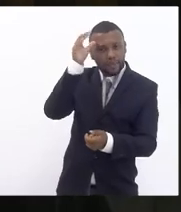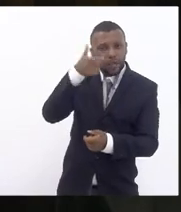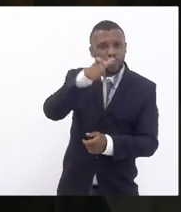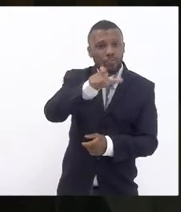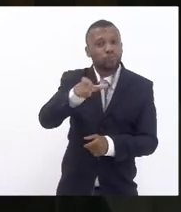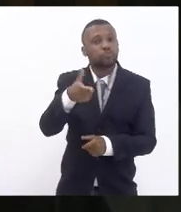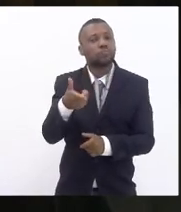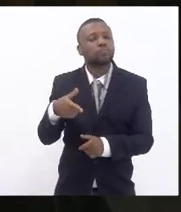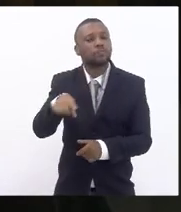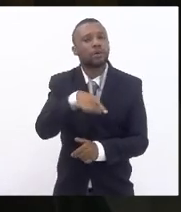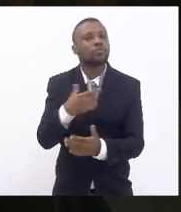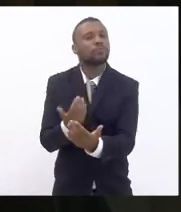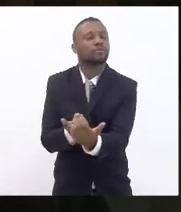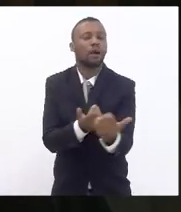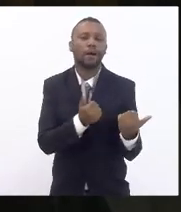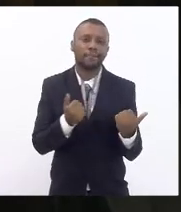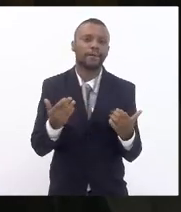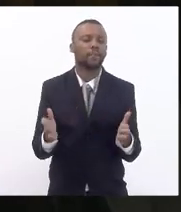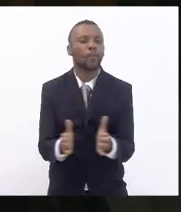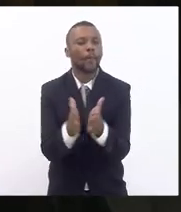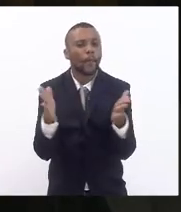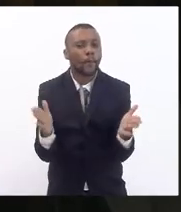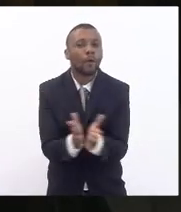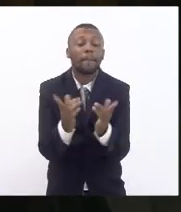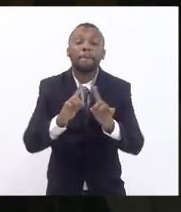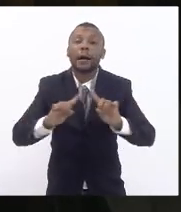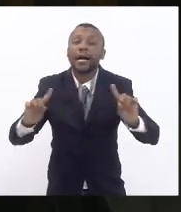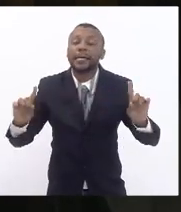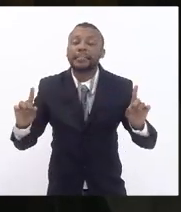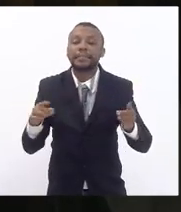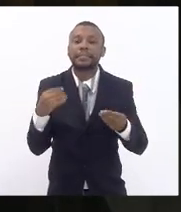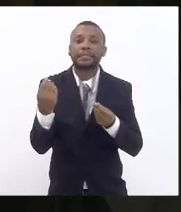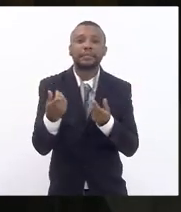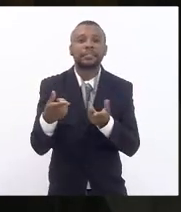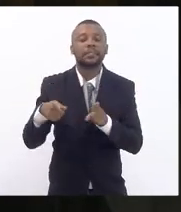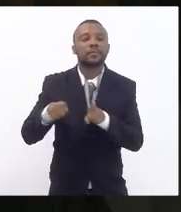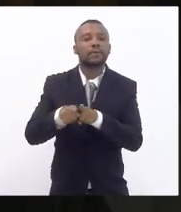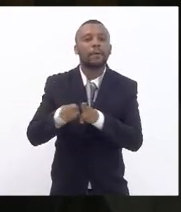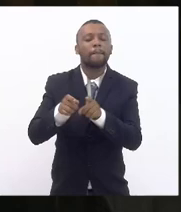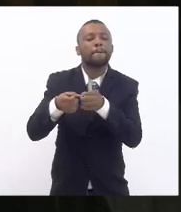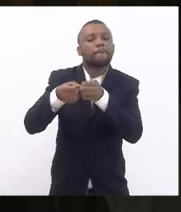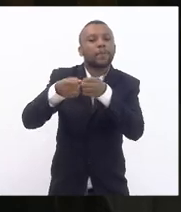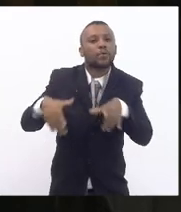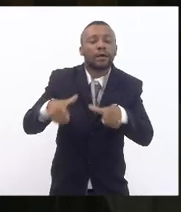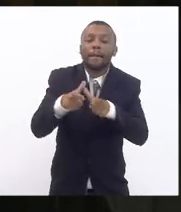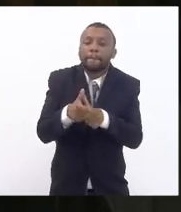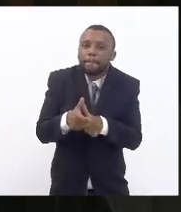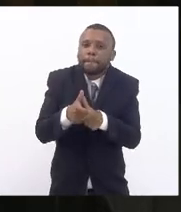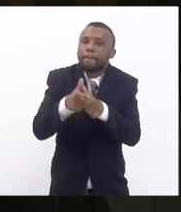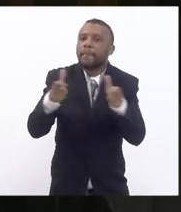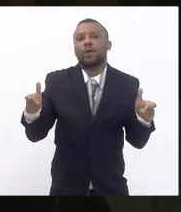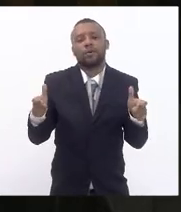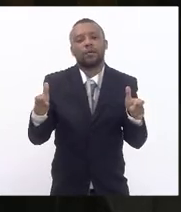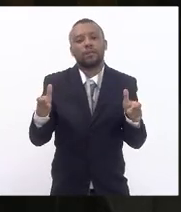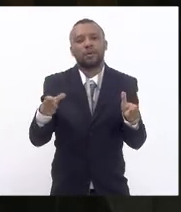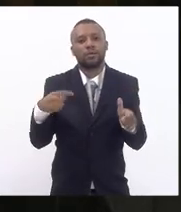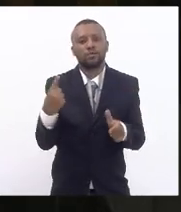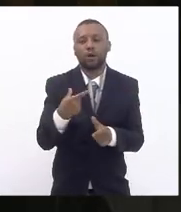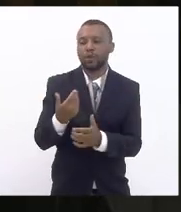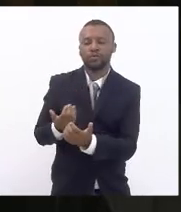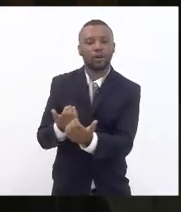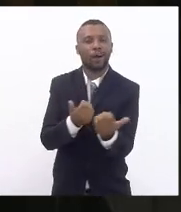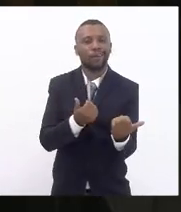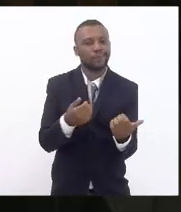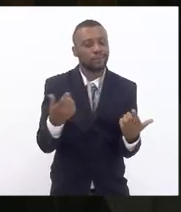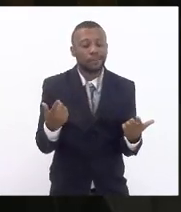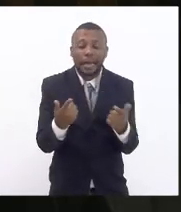vulnerabilidade, mas é empobrecer a formação de a maior parte da nossa juventude. É muito